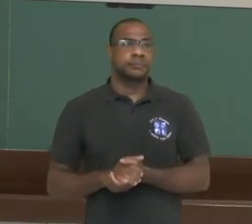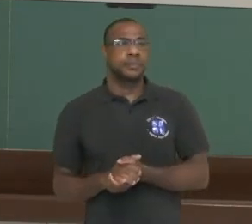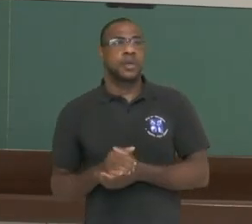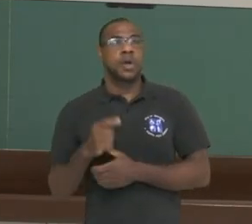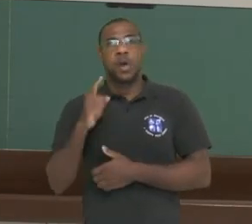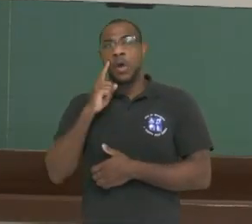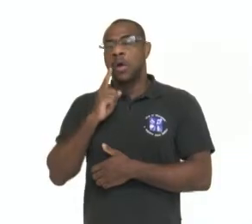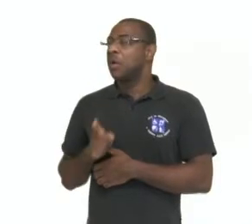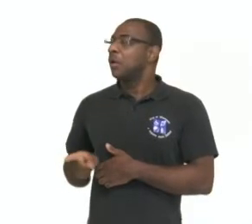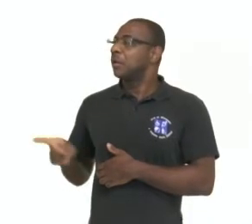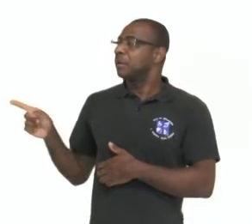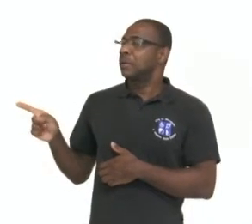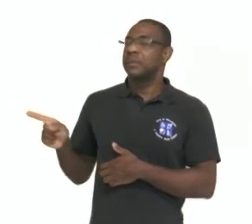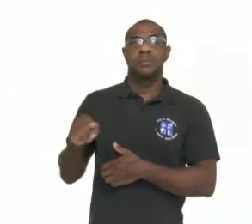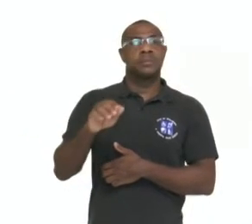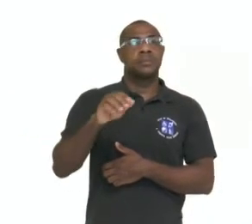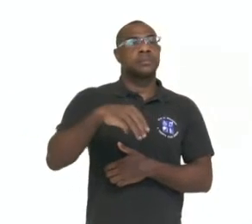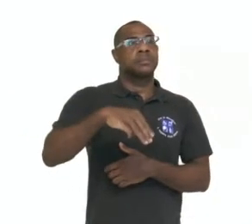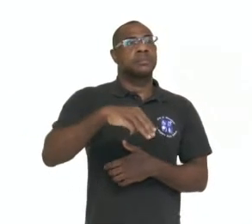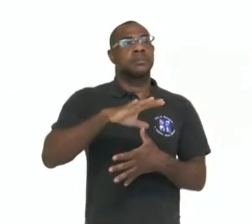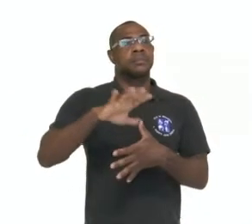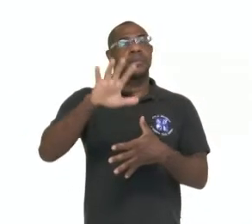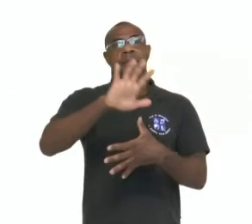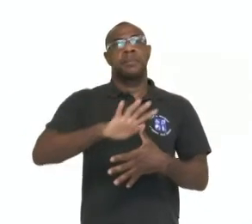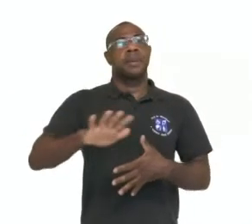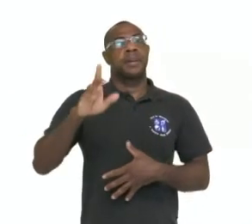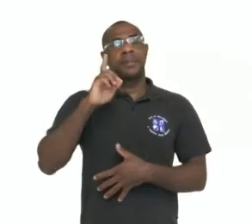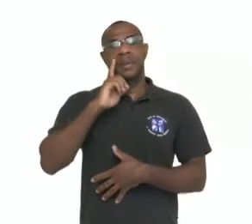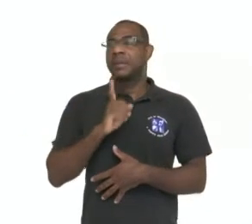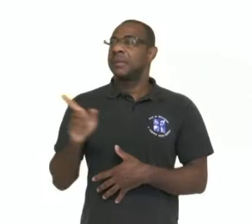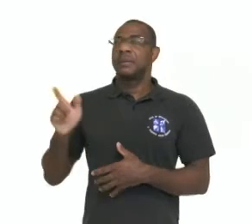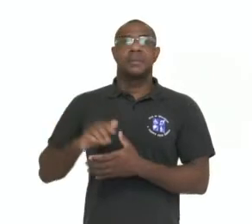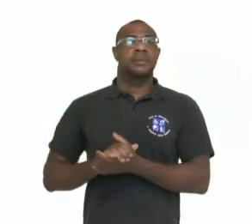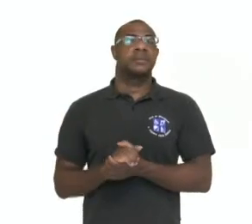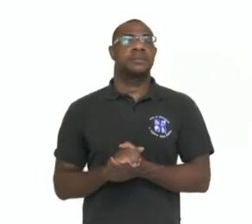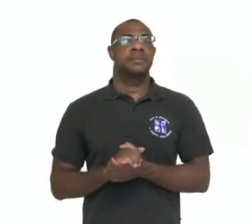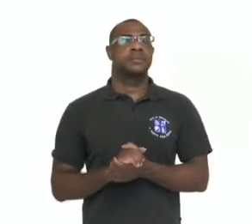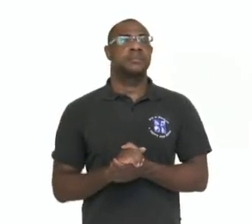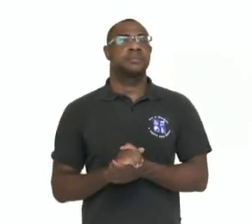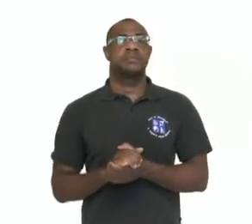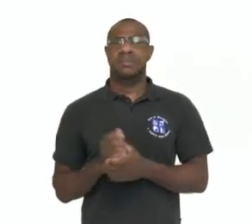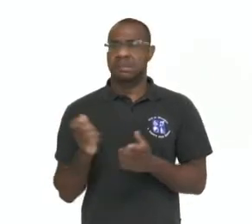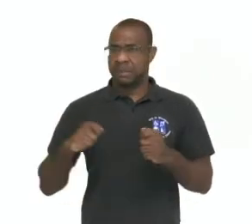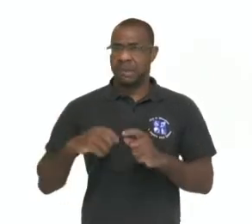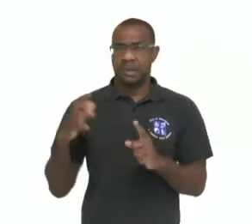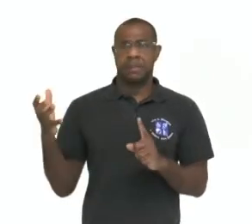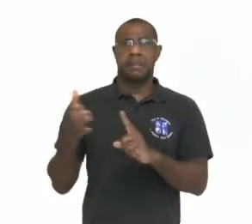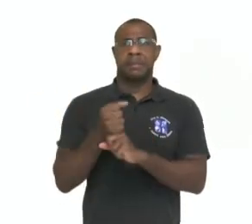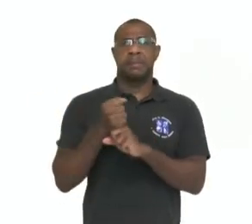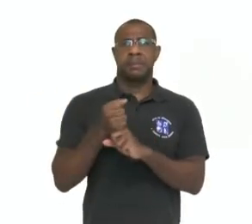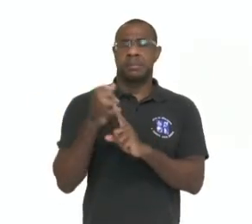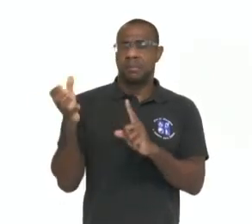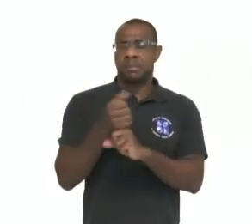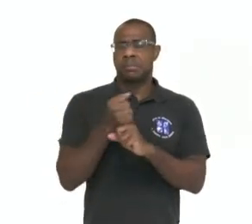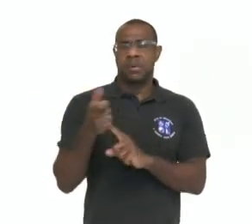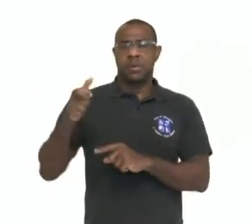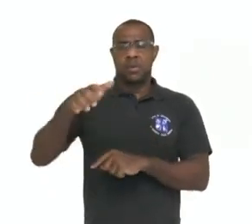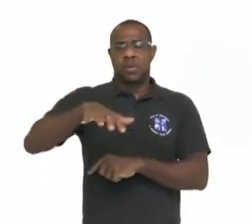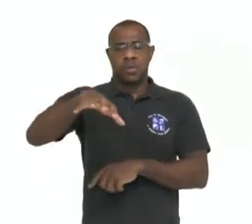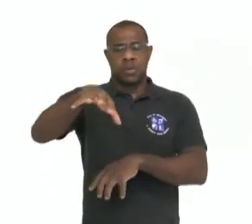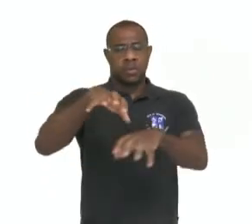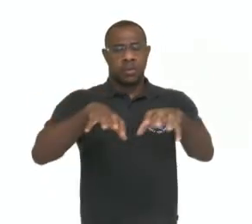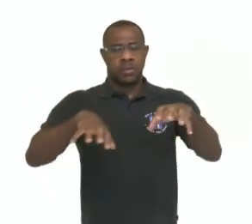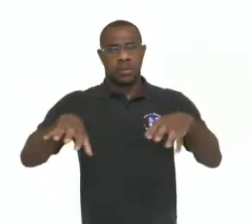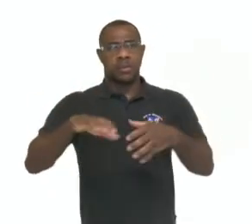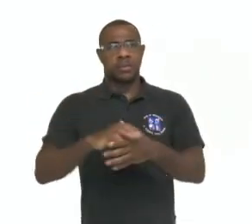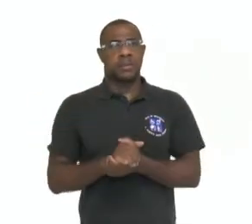mapa, junto comigo. Tá fácil eles dominar mais território? Se eles vêm aqui mais do norte da África